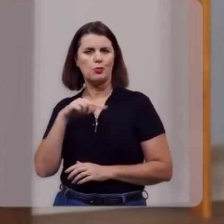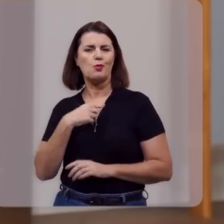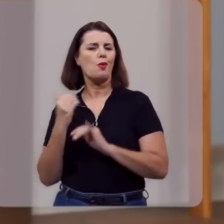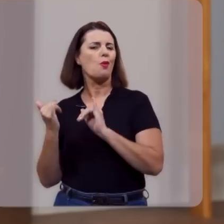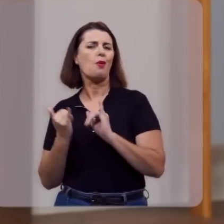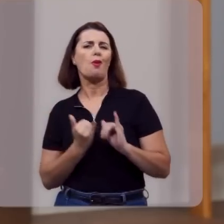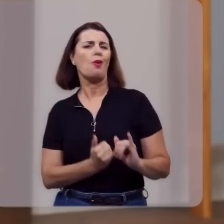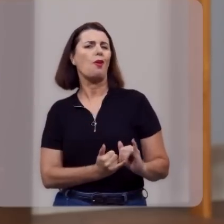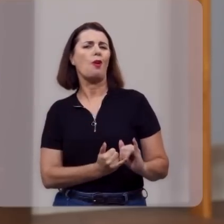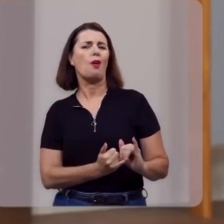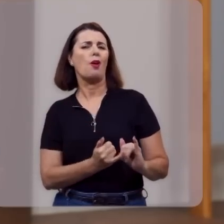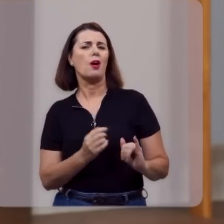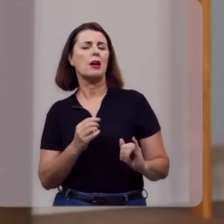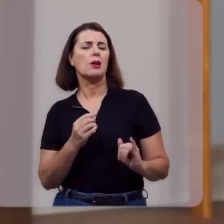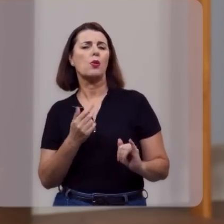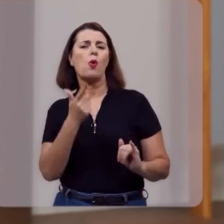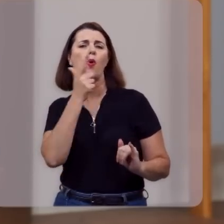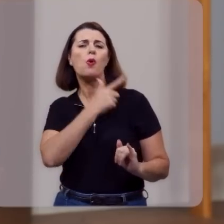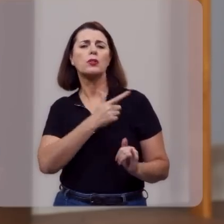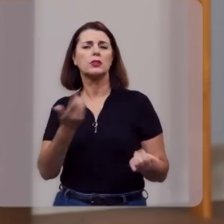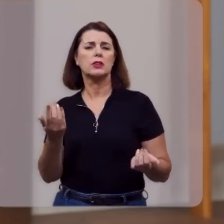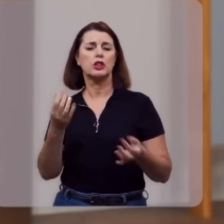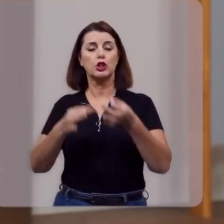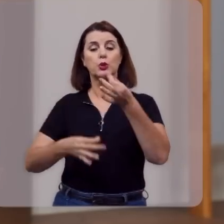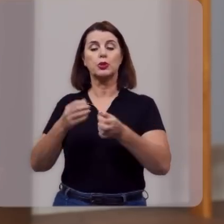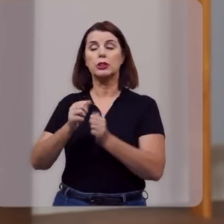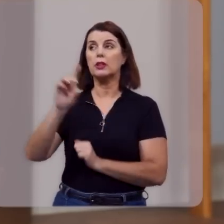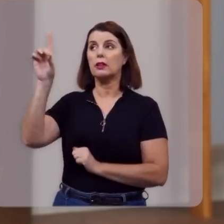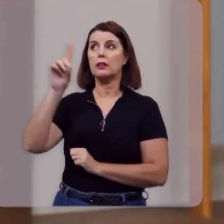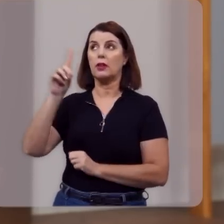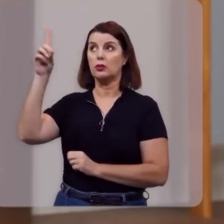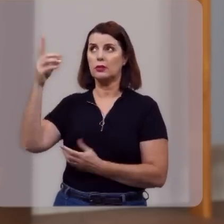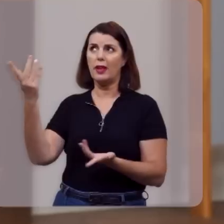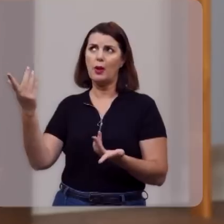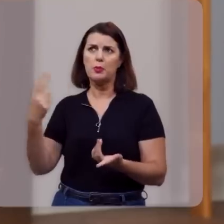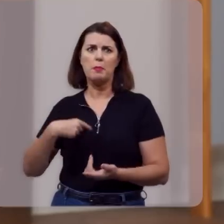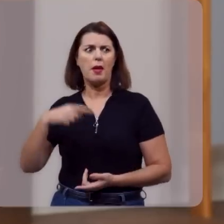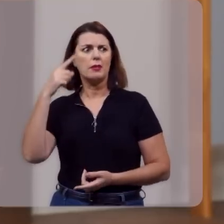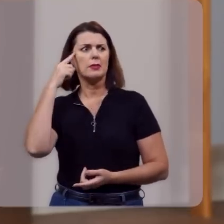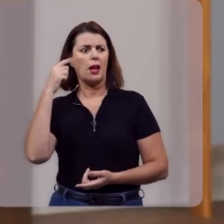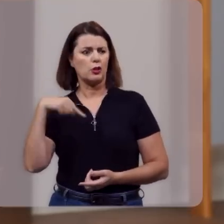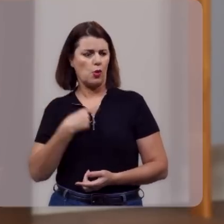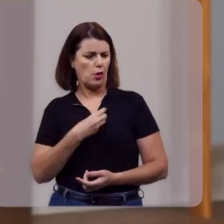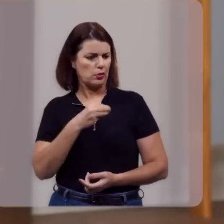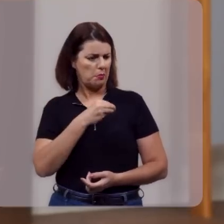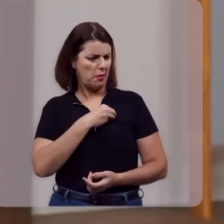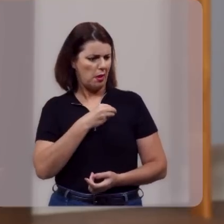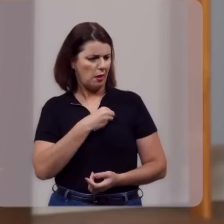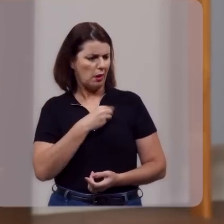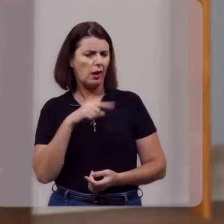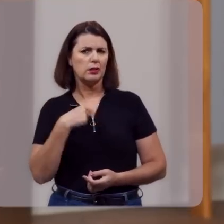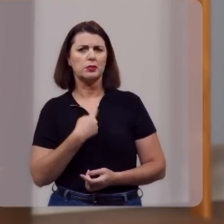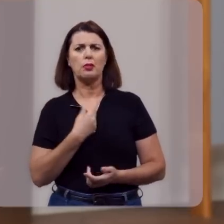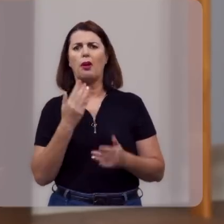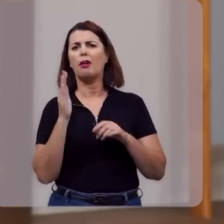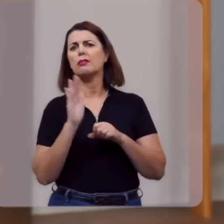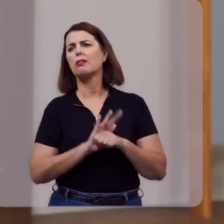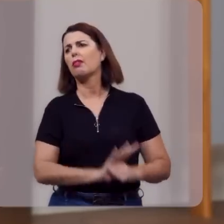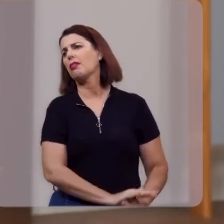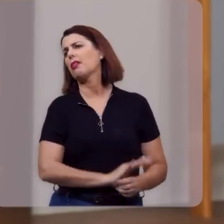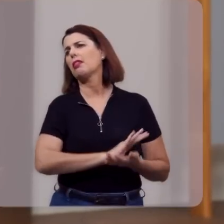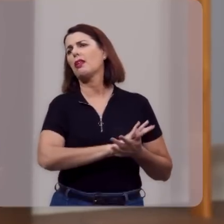jamais poderíamos satisfazer a justiça de Deus. E se Deus fosse nos tratar conforme os nossos pecados merecem, nós